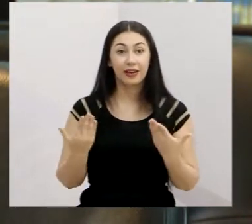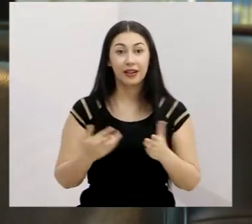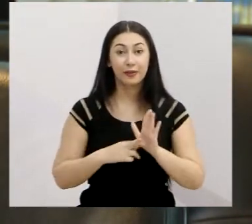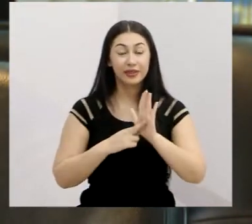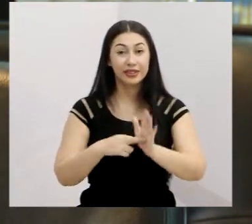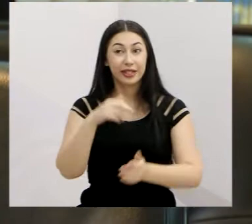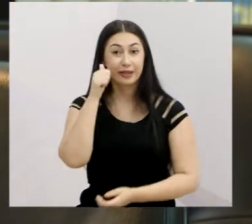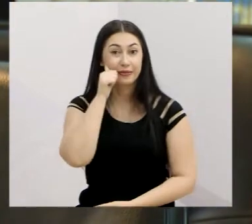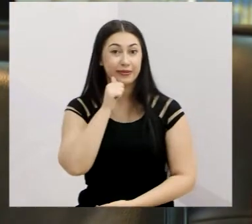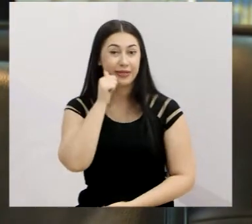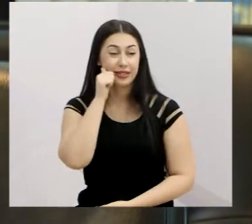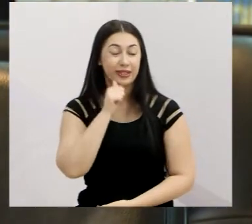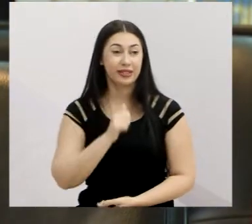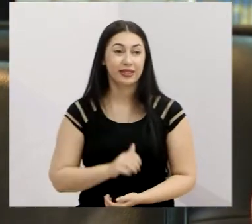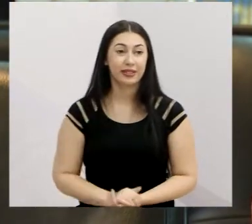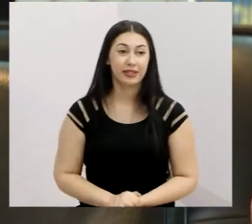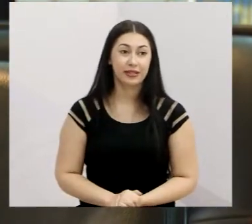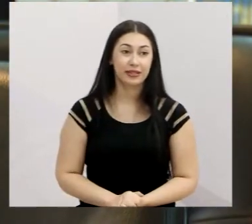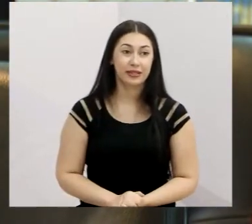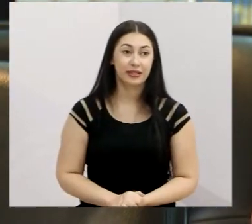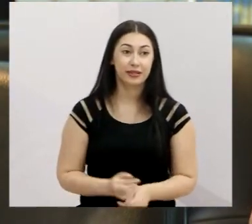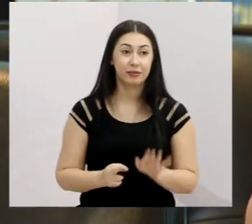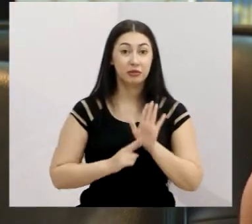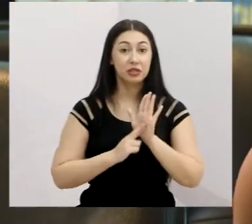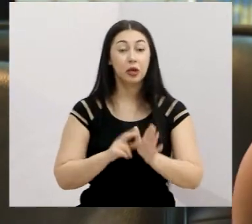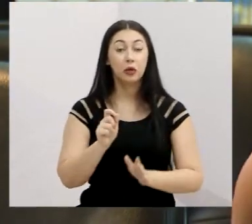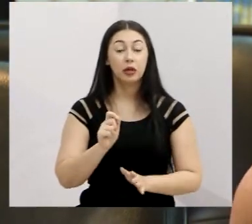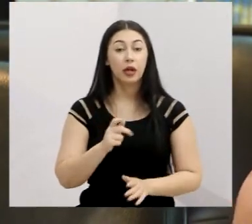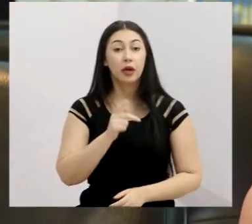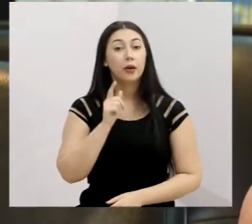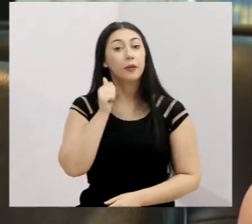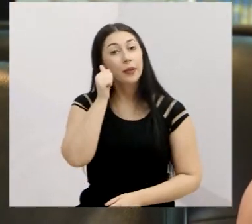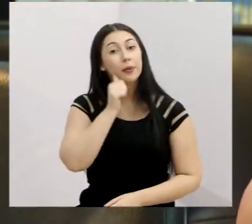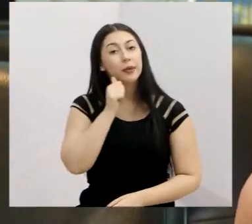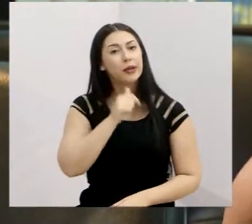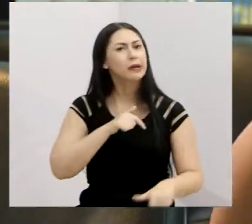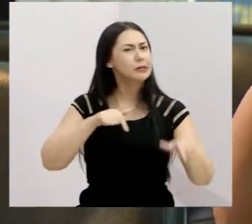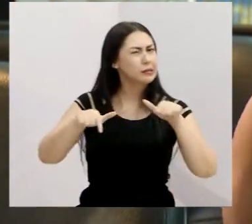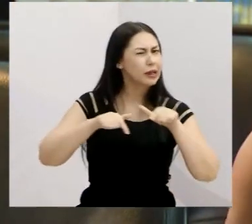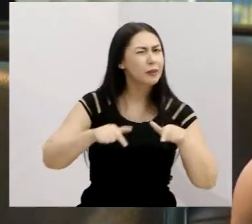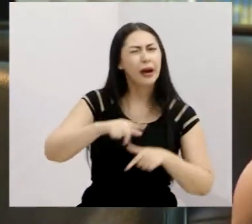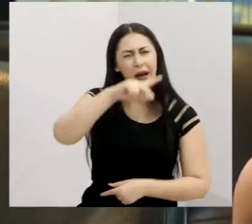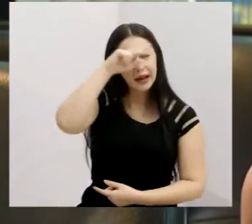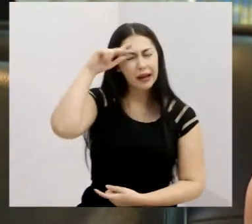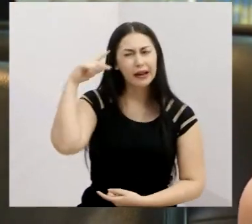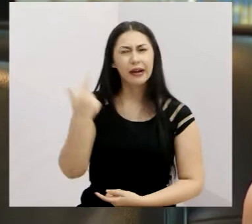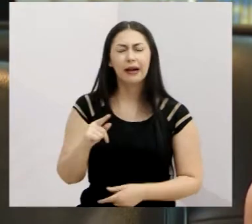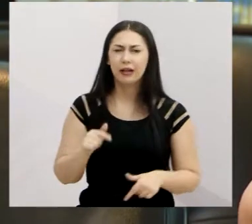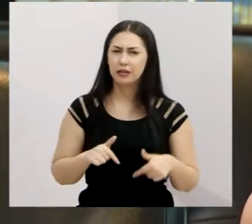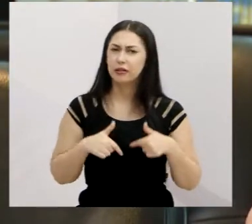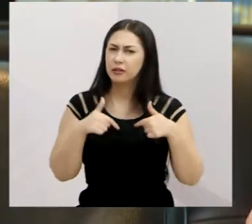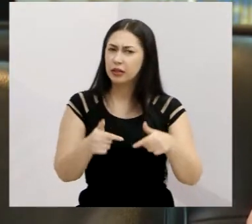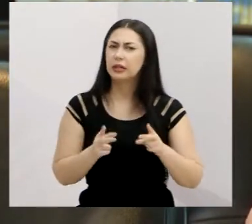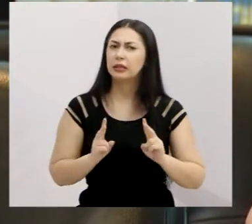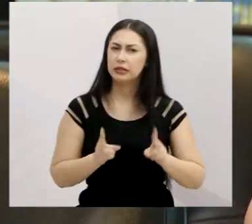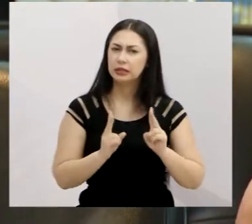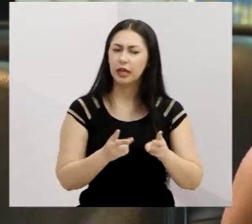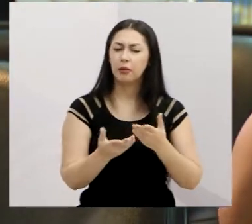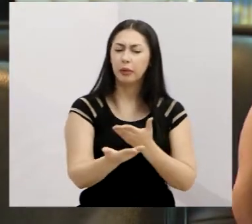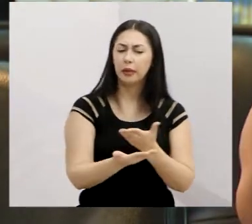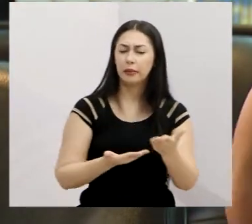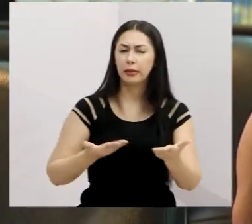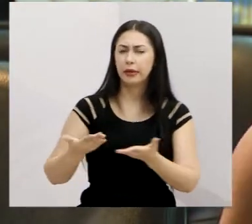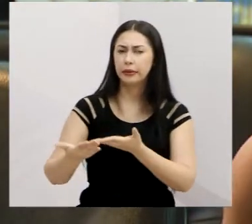mulher da cidade se representar mulher guerreira que trabalham no dia né que sempre está lidando com o